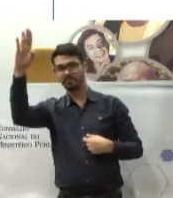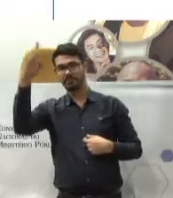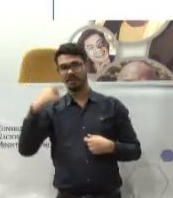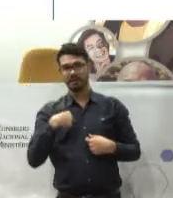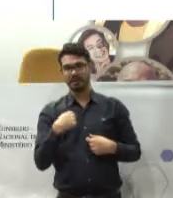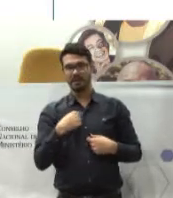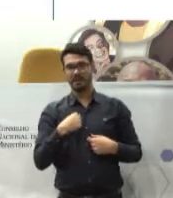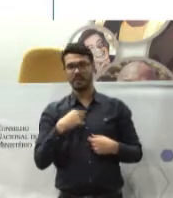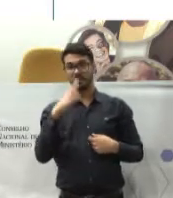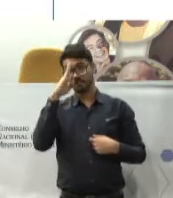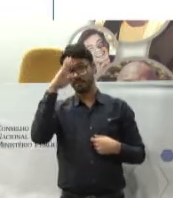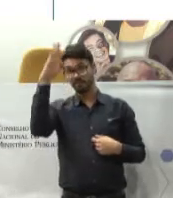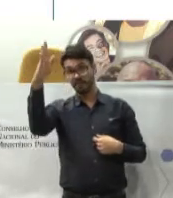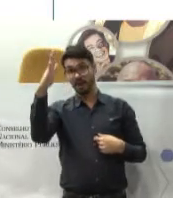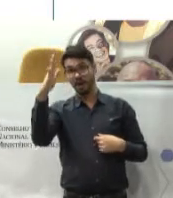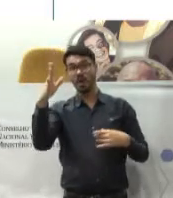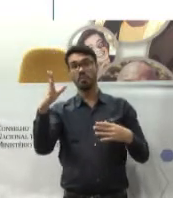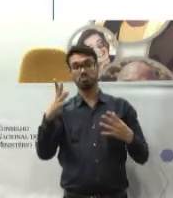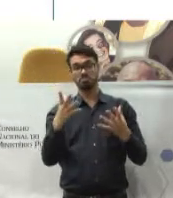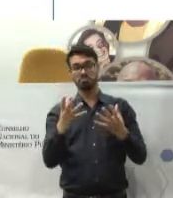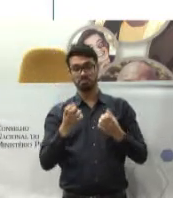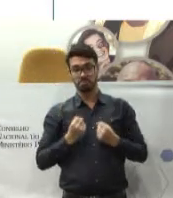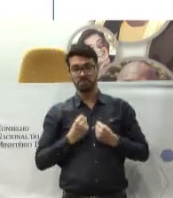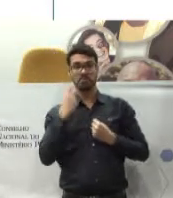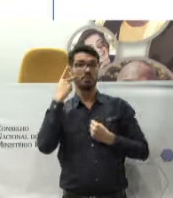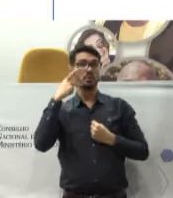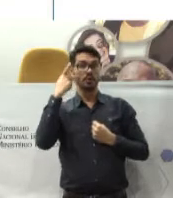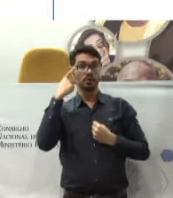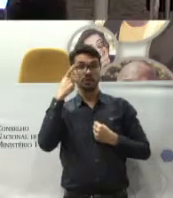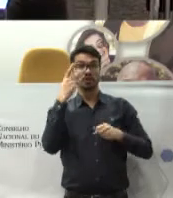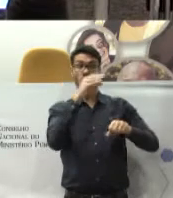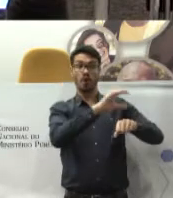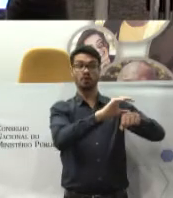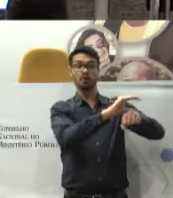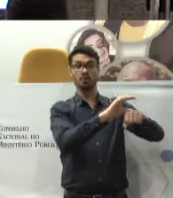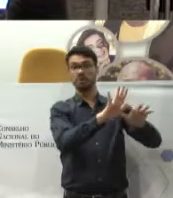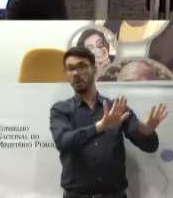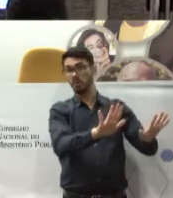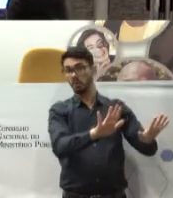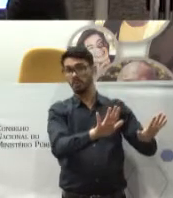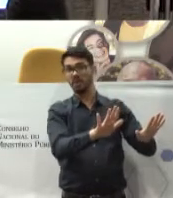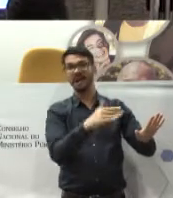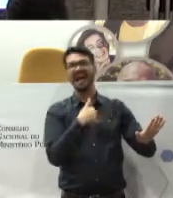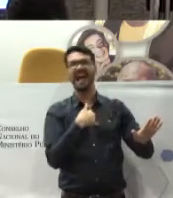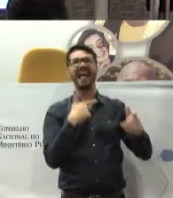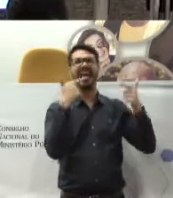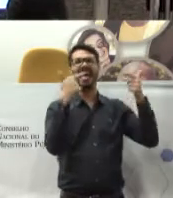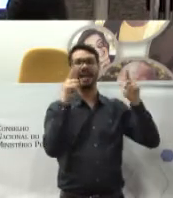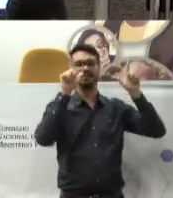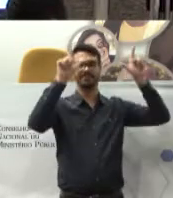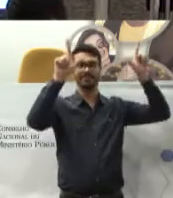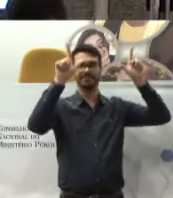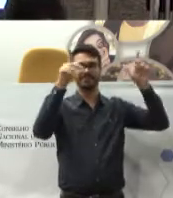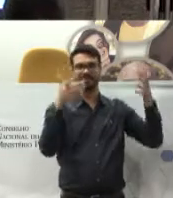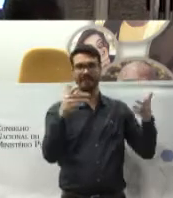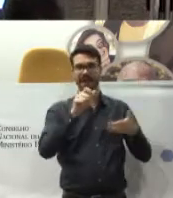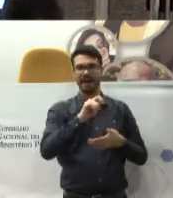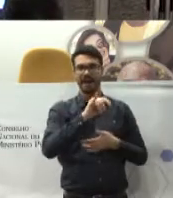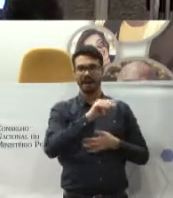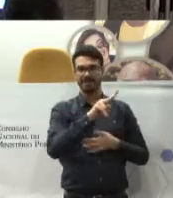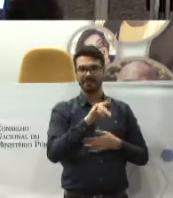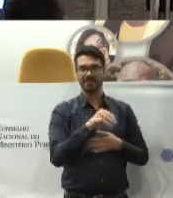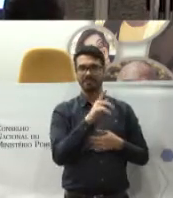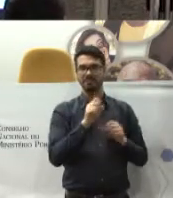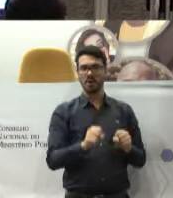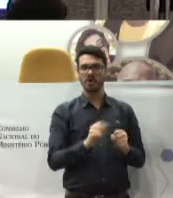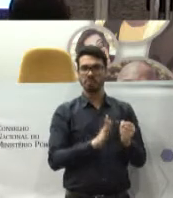sou protagonista para incorporar políticas que estão asseguradas constitucionalmente, né? Quando sou ativista, eu me sinto